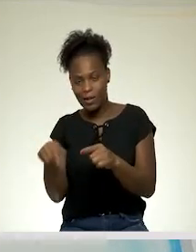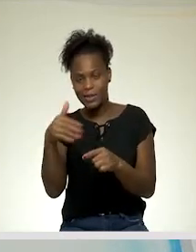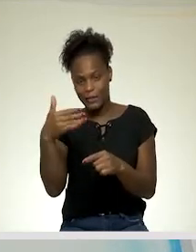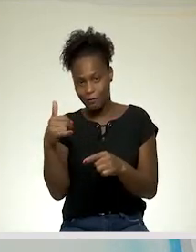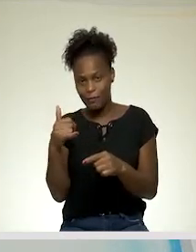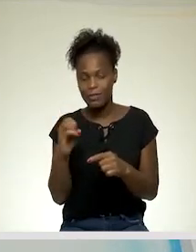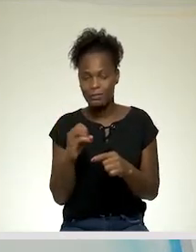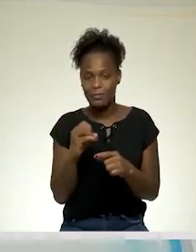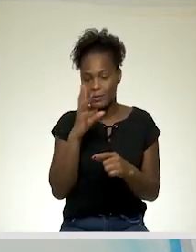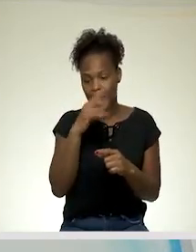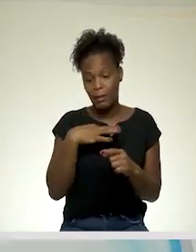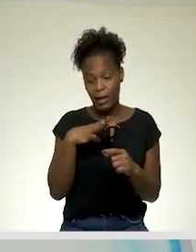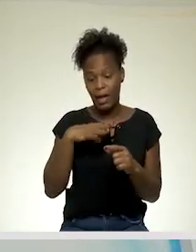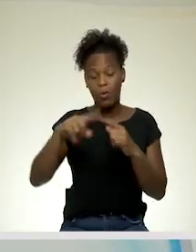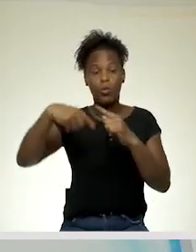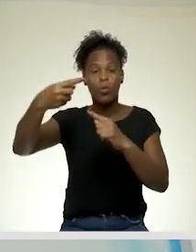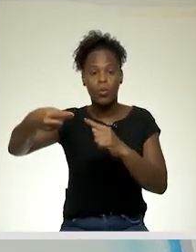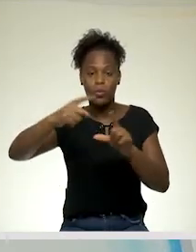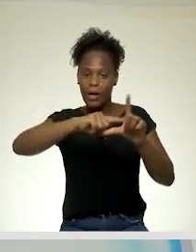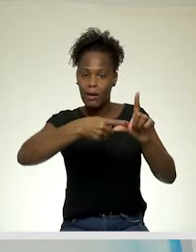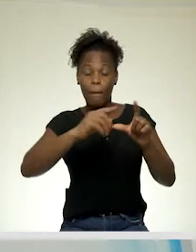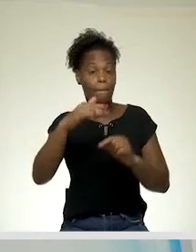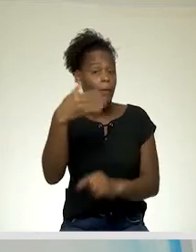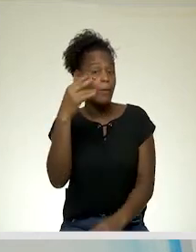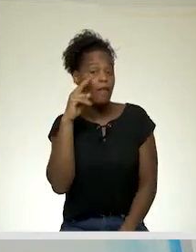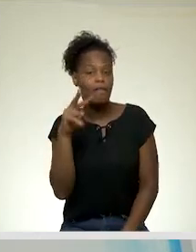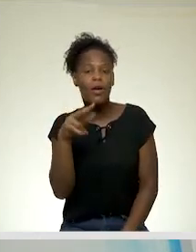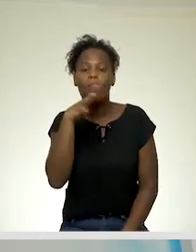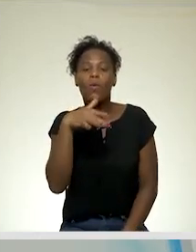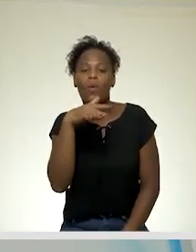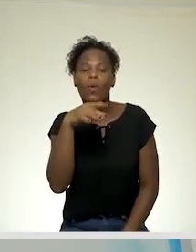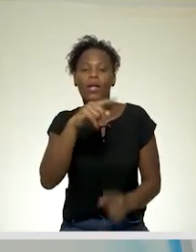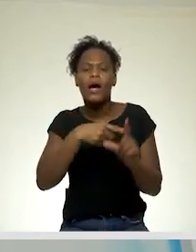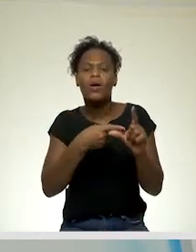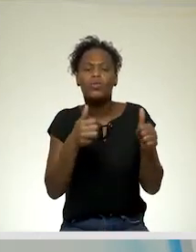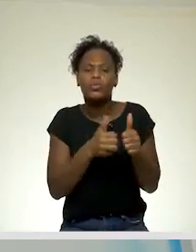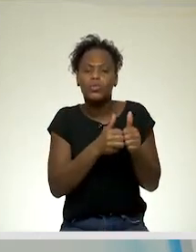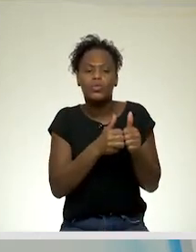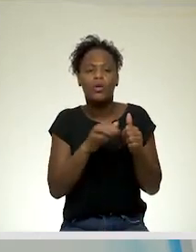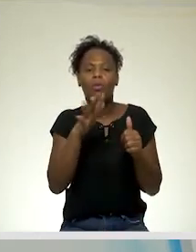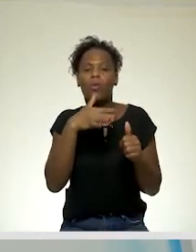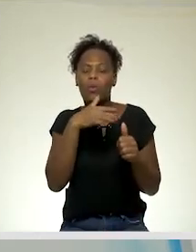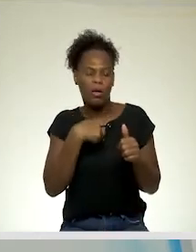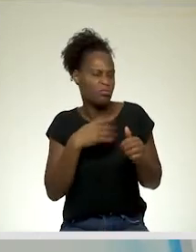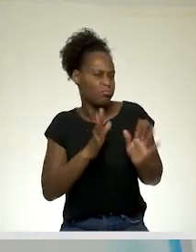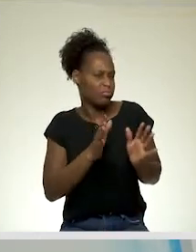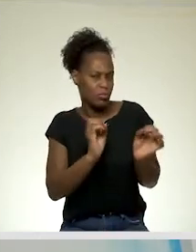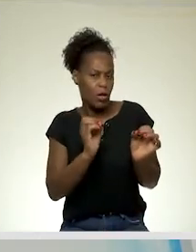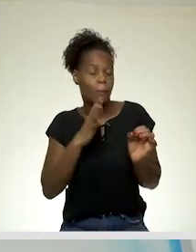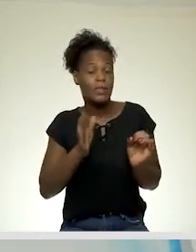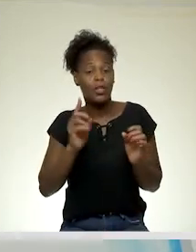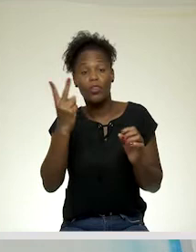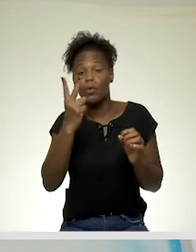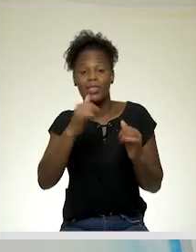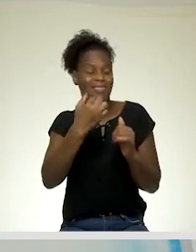saber a amplitude desse ângulo, primeiro eu identifico ângulo adjacente a ele. Ele eu não preciso. Eu preciso dos dois